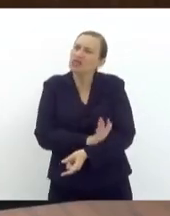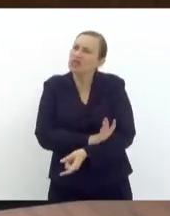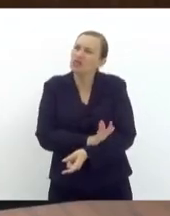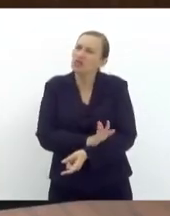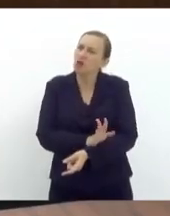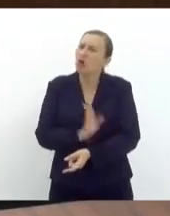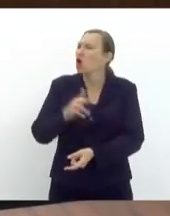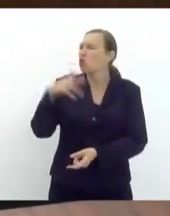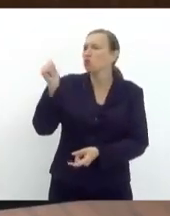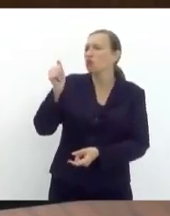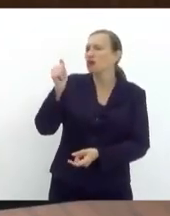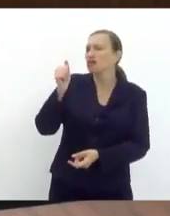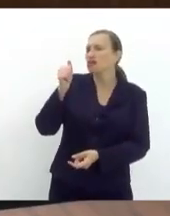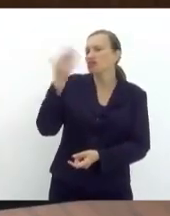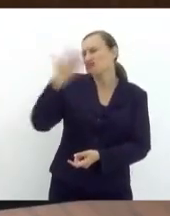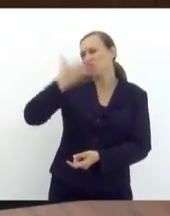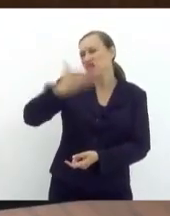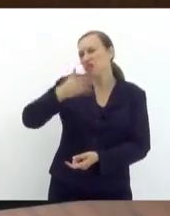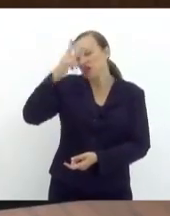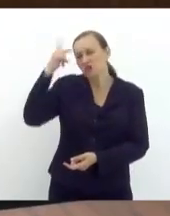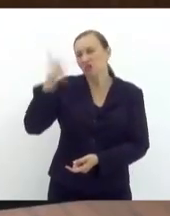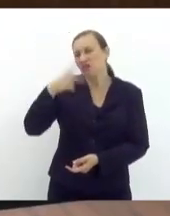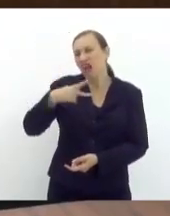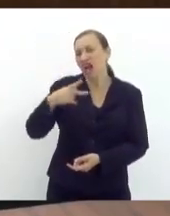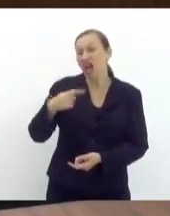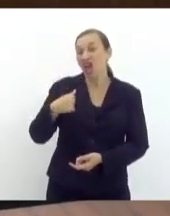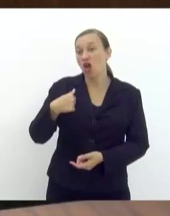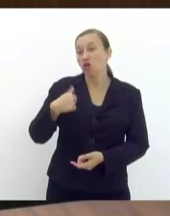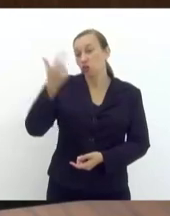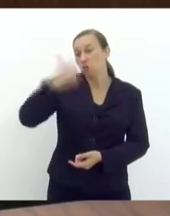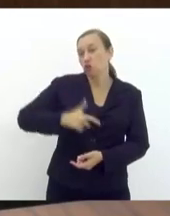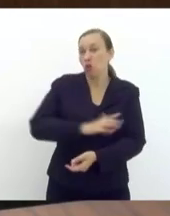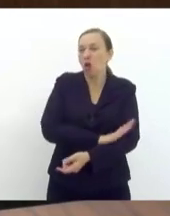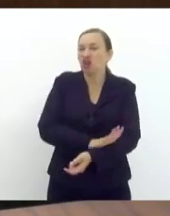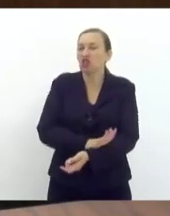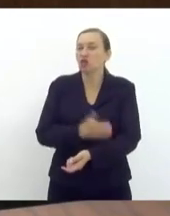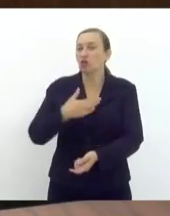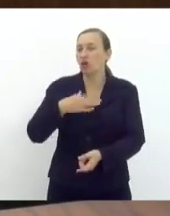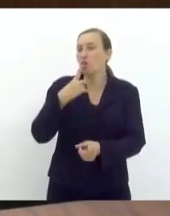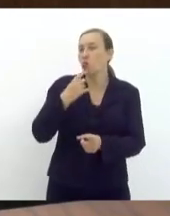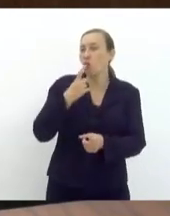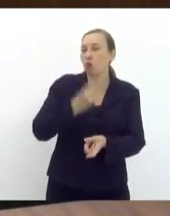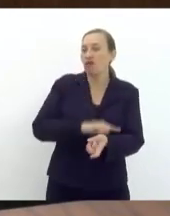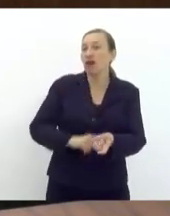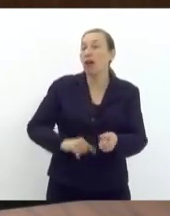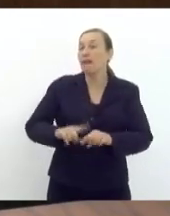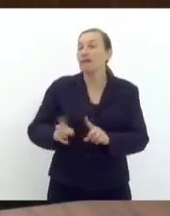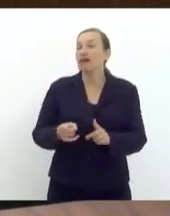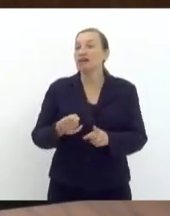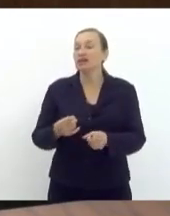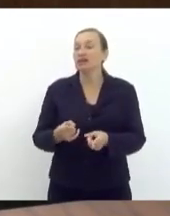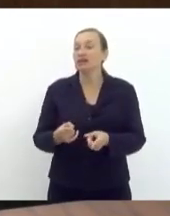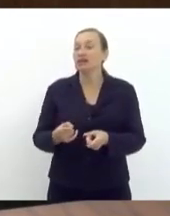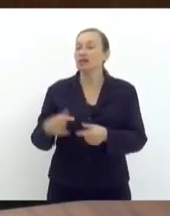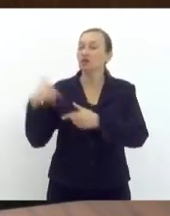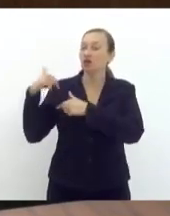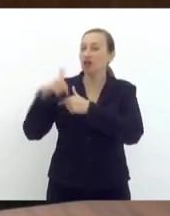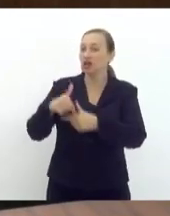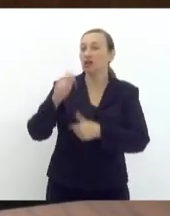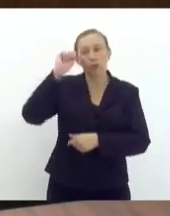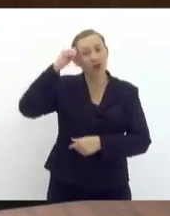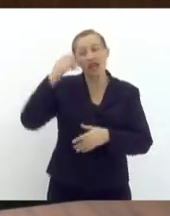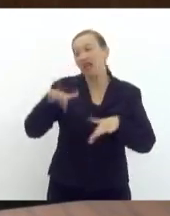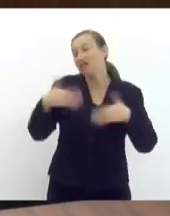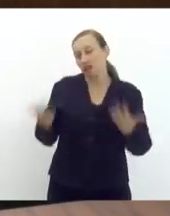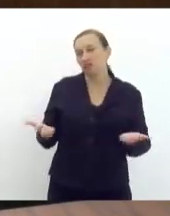que vestir a cabeça só racista não tem todo mundo que acontece racismo a cor do meu sangue é vermelha mas tem uma pele preta que veio dos meus ancestrais e assim